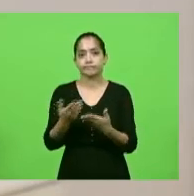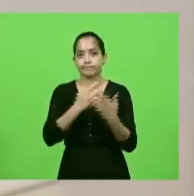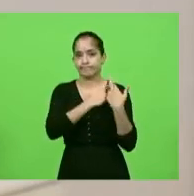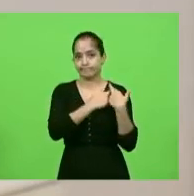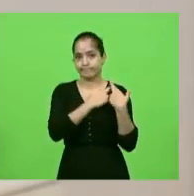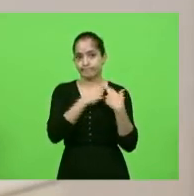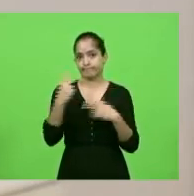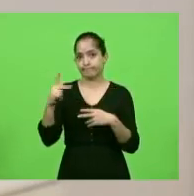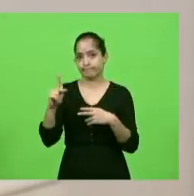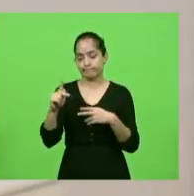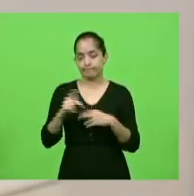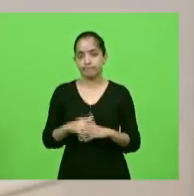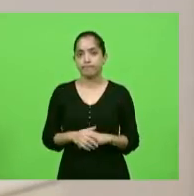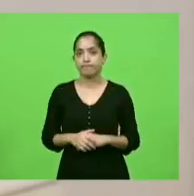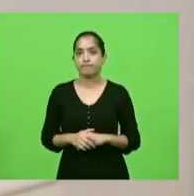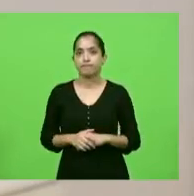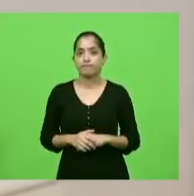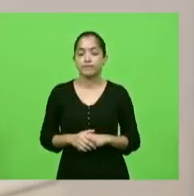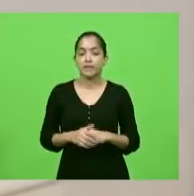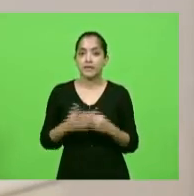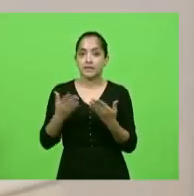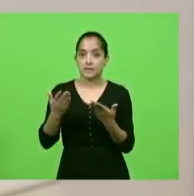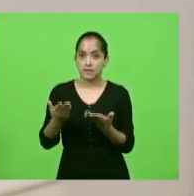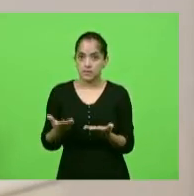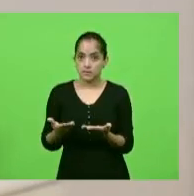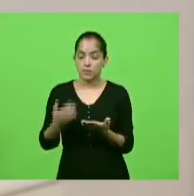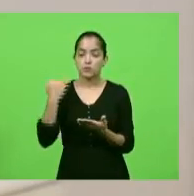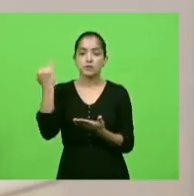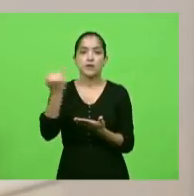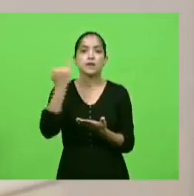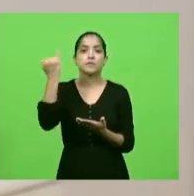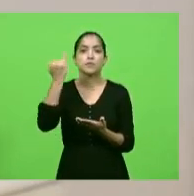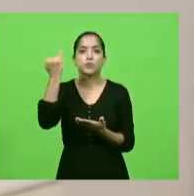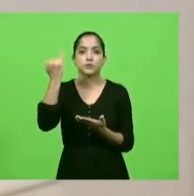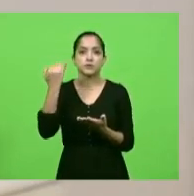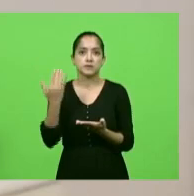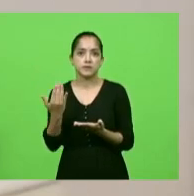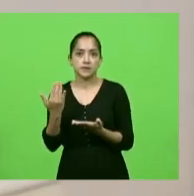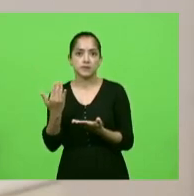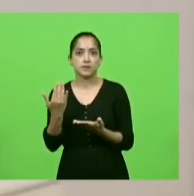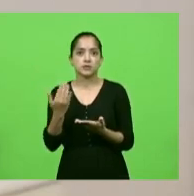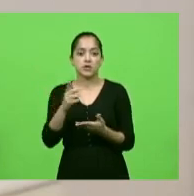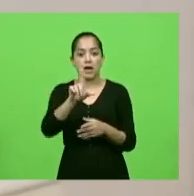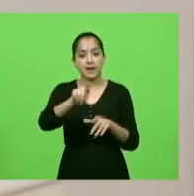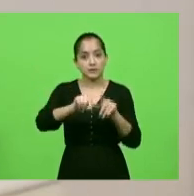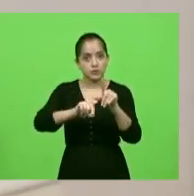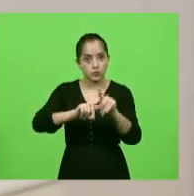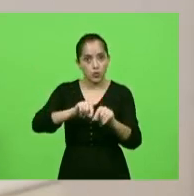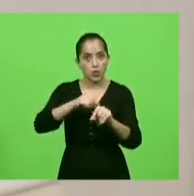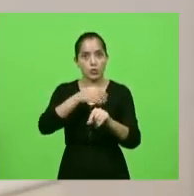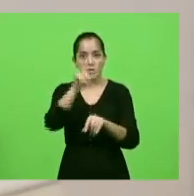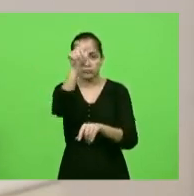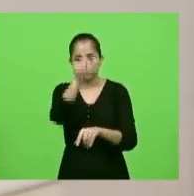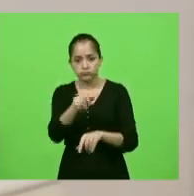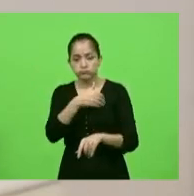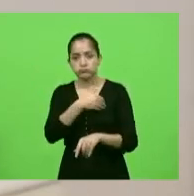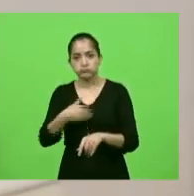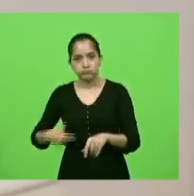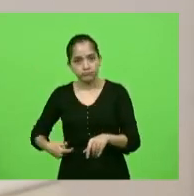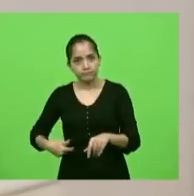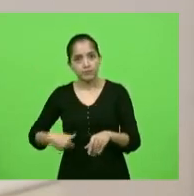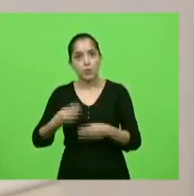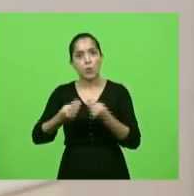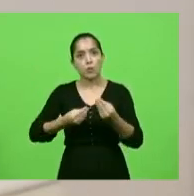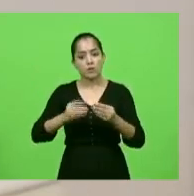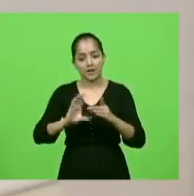responsabilidade. Nesse ponto, é importante rememorar que a escolha do agente político decorre de ato democrático,